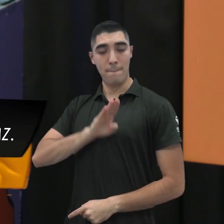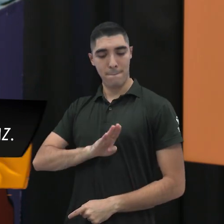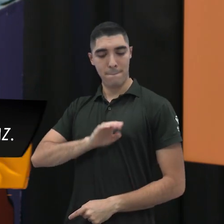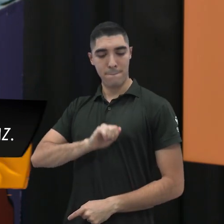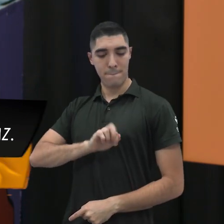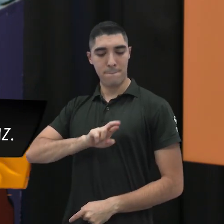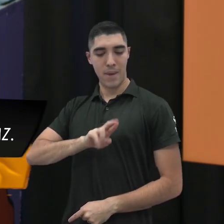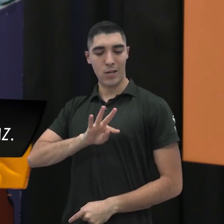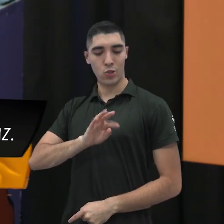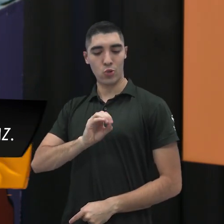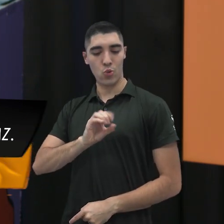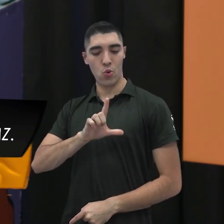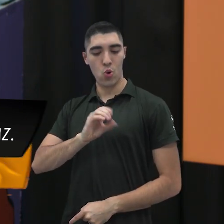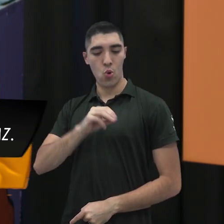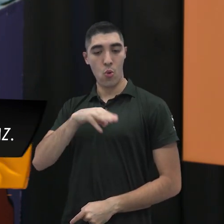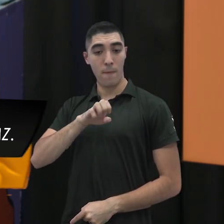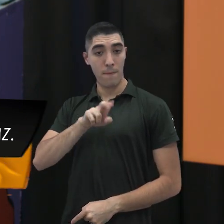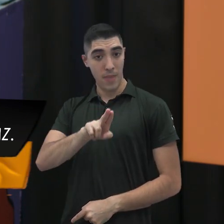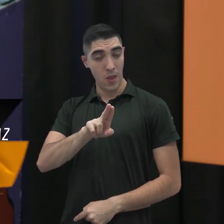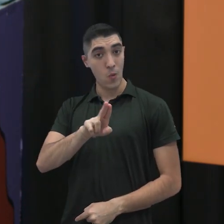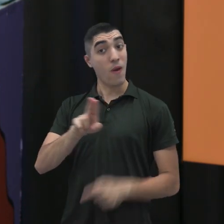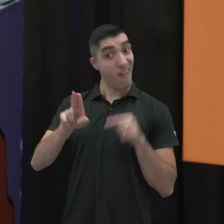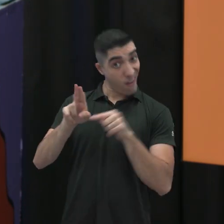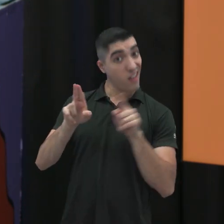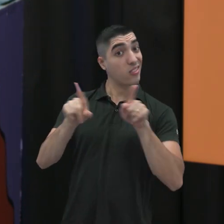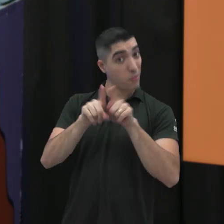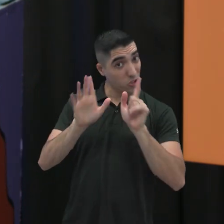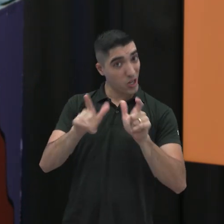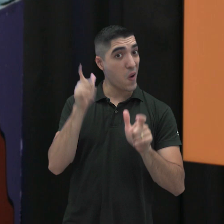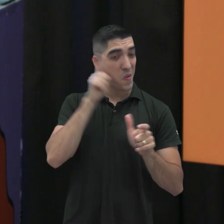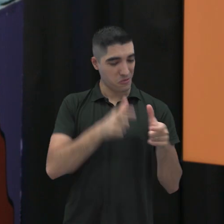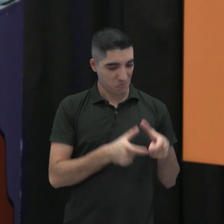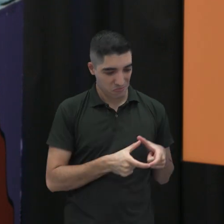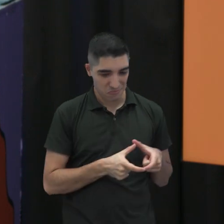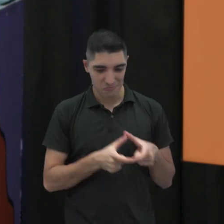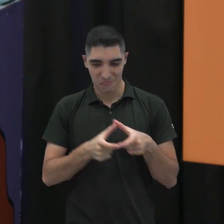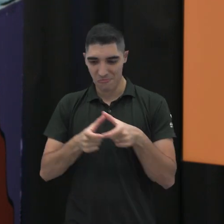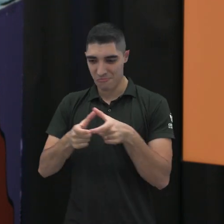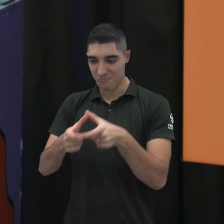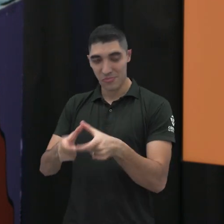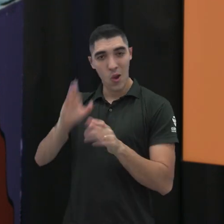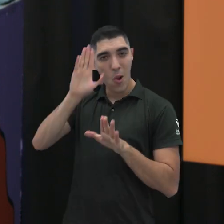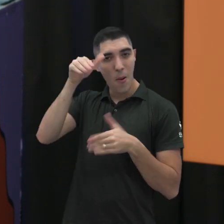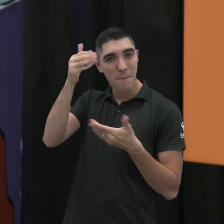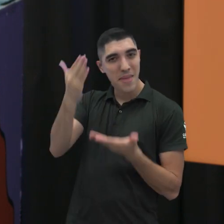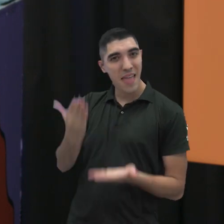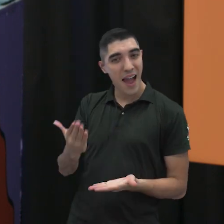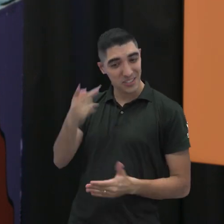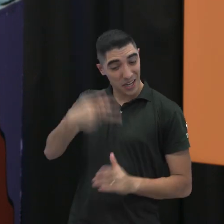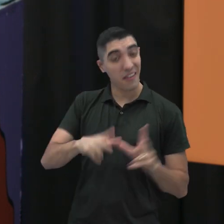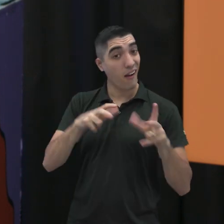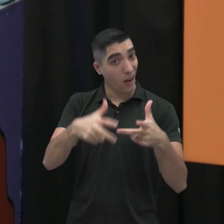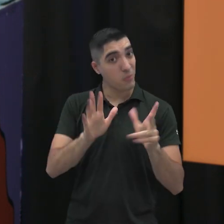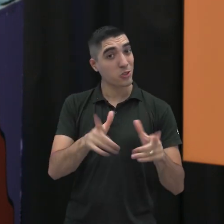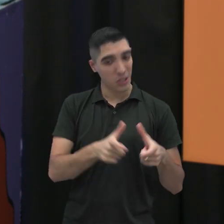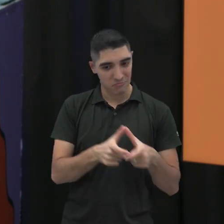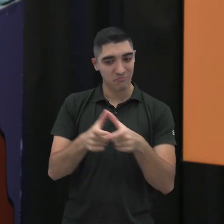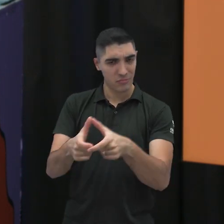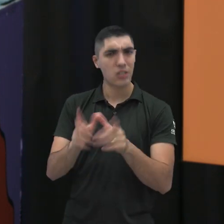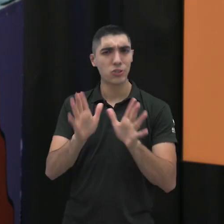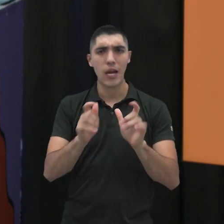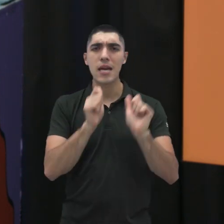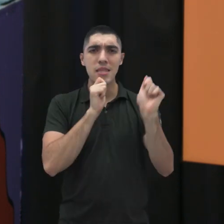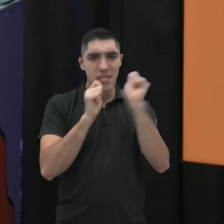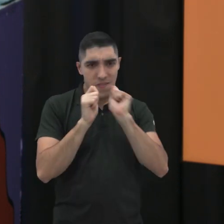que inclusive também recebeu uma homenagem aqui na Câmara, né, a medalha Cassiano Ricardo. Ele foi homenageado aqui na